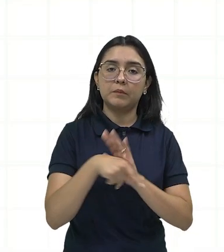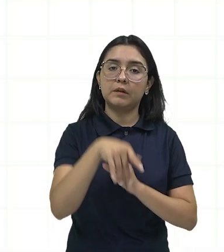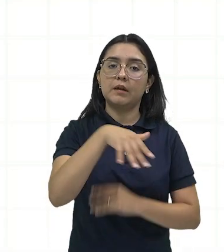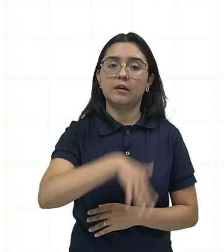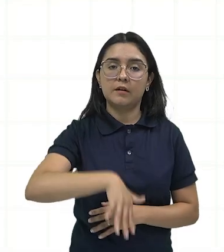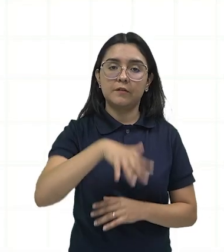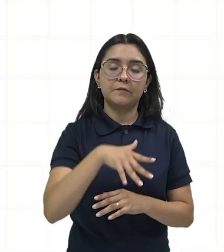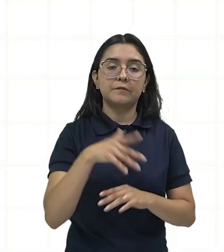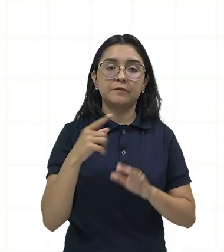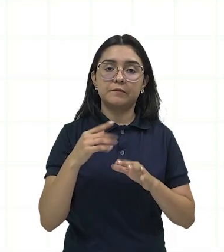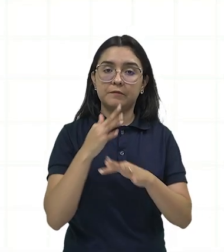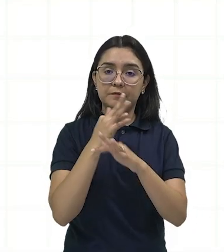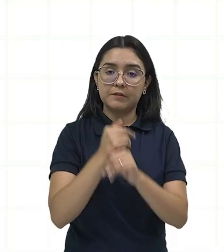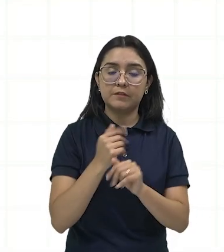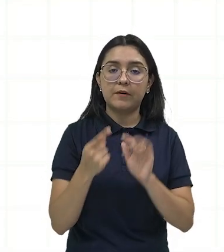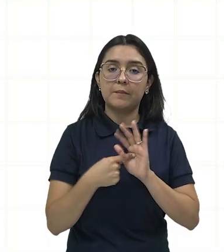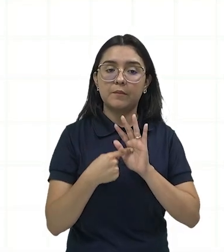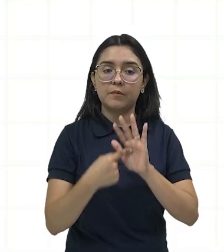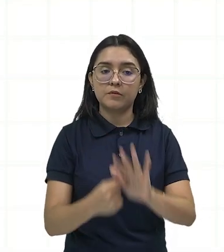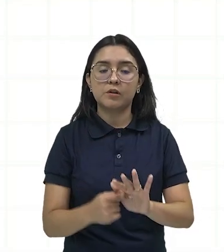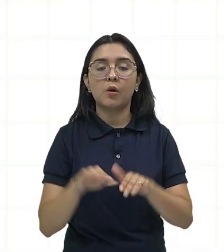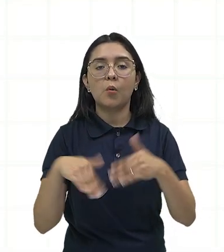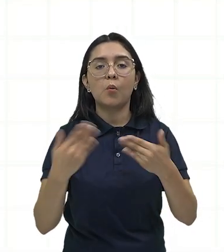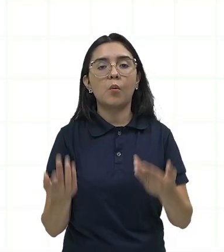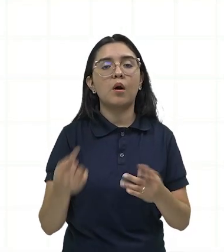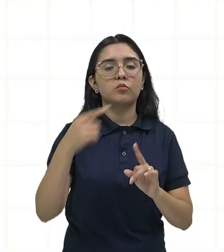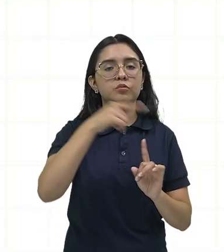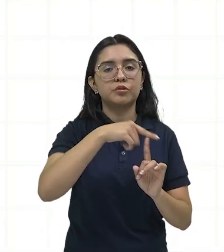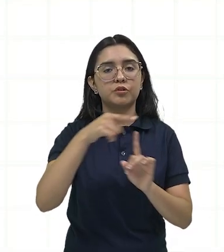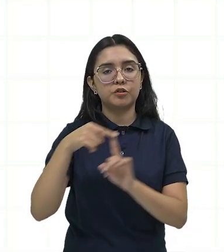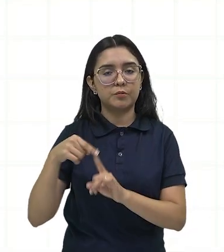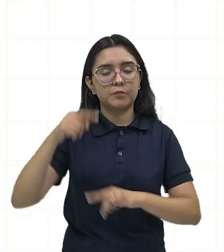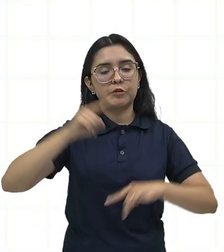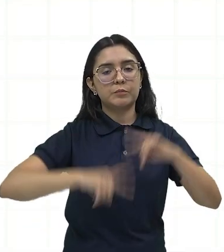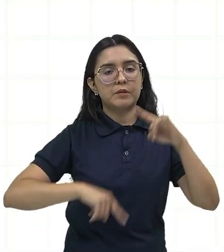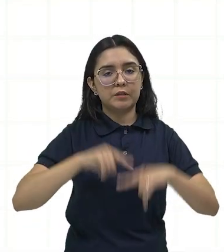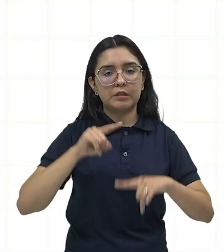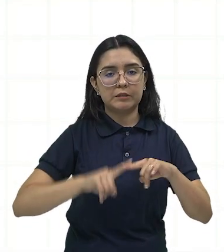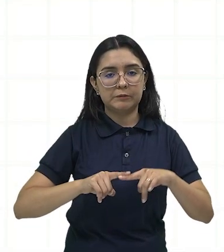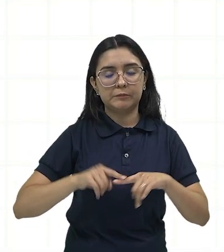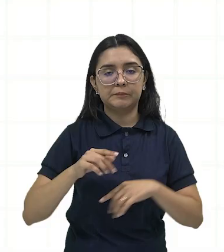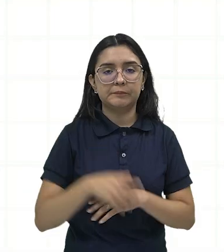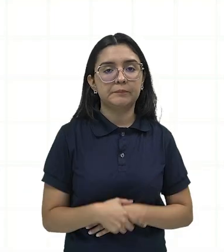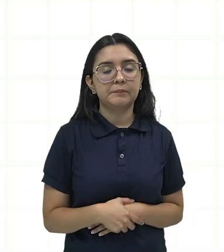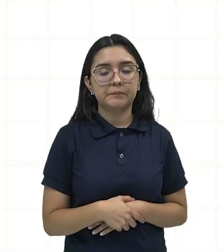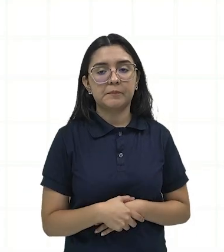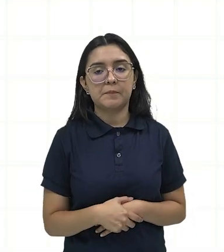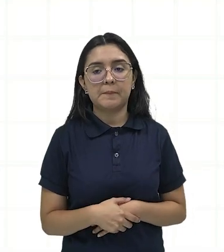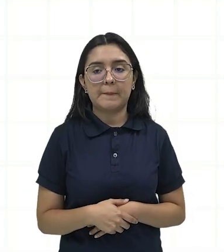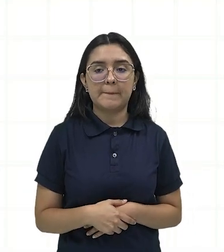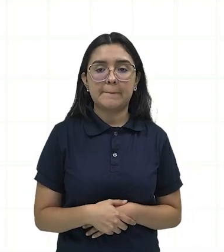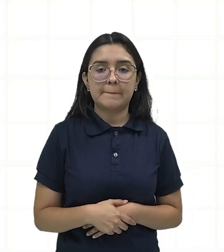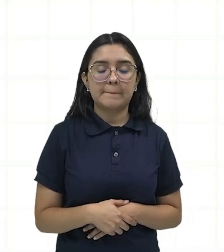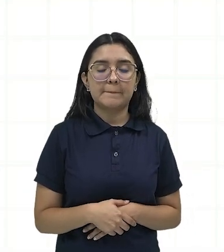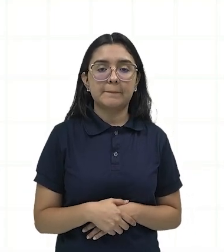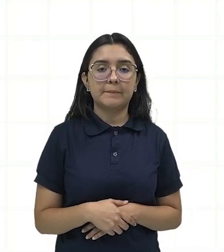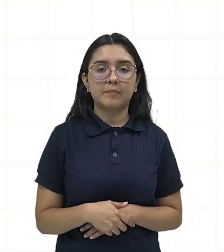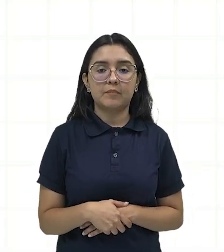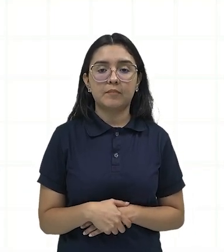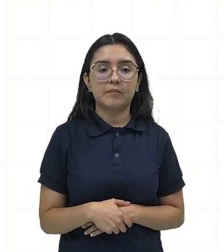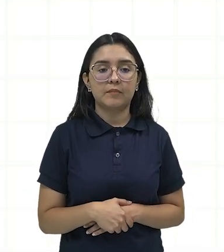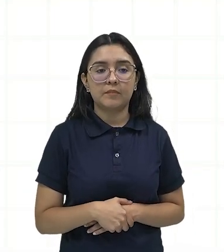física que vai indicar se o material é um condutor ou um isolante. Aí nós temos